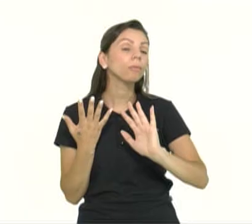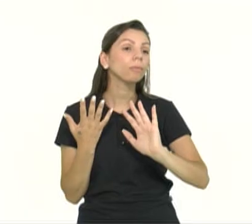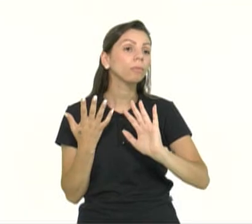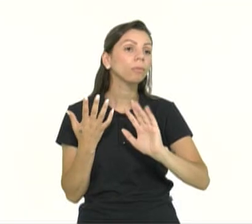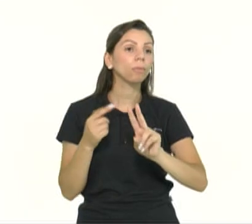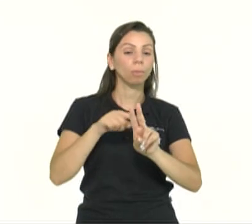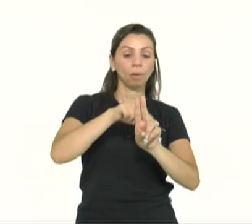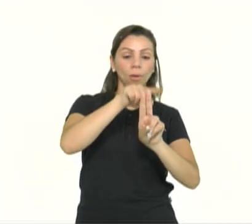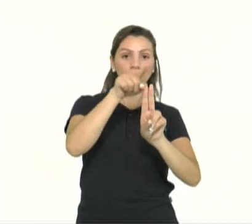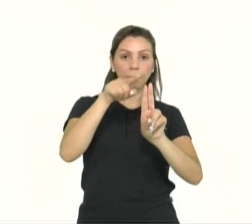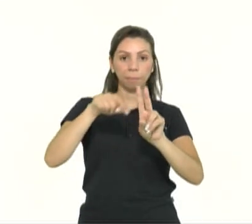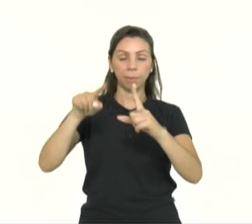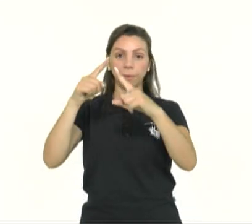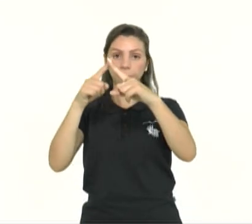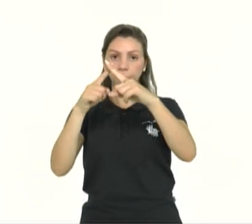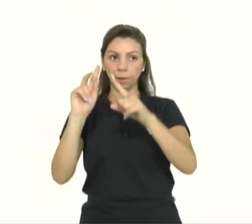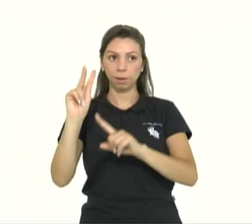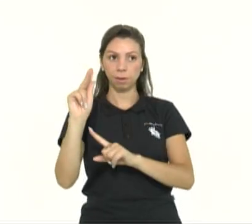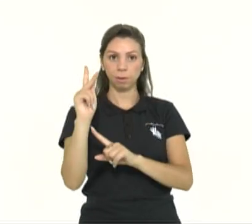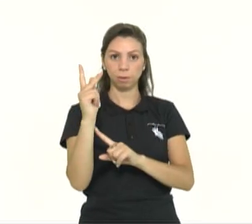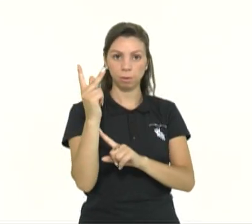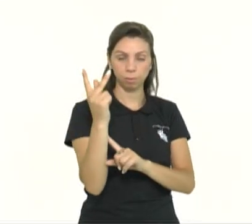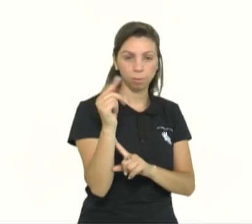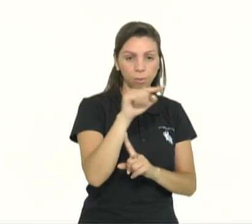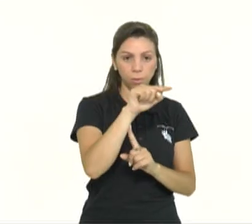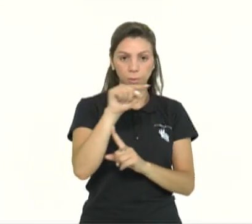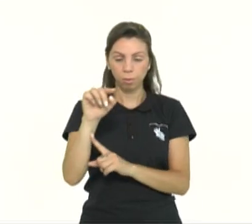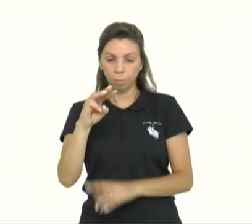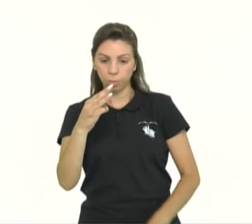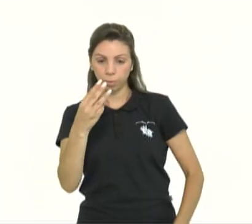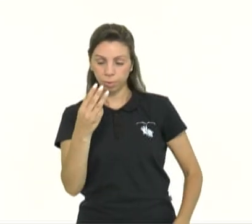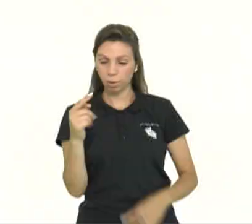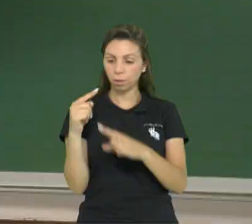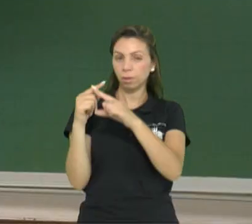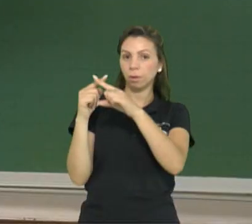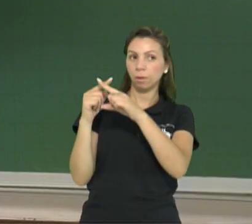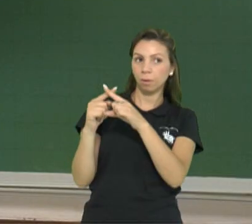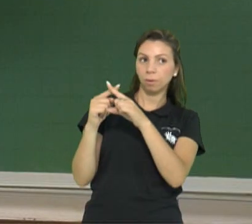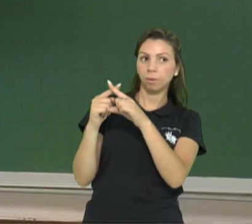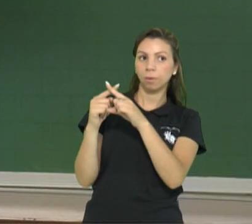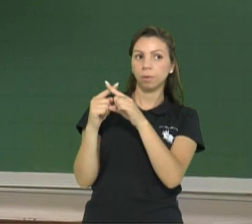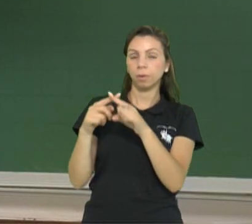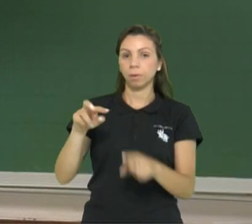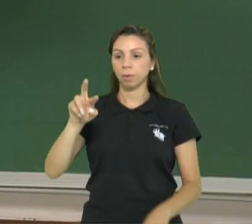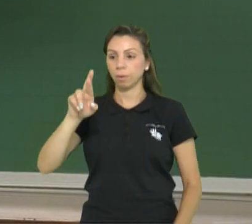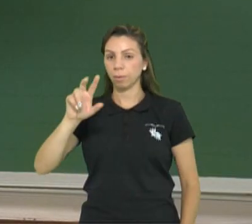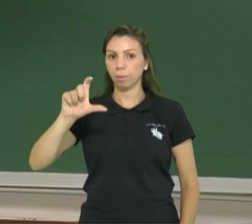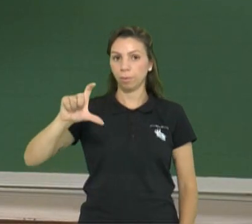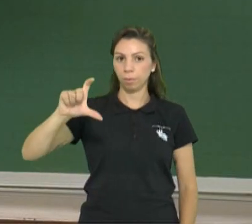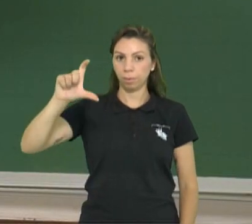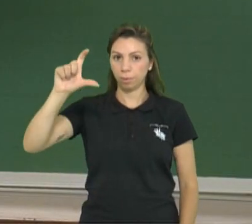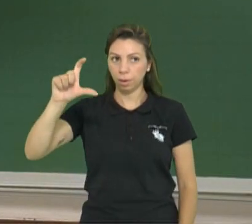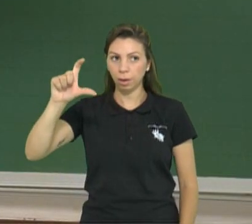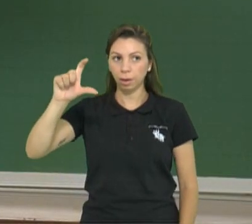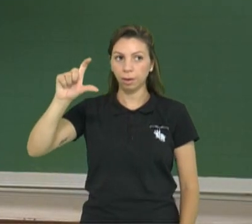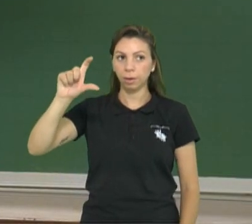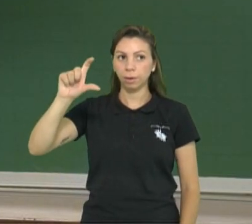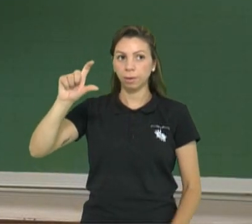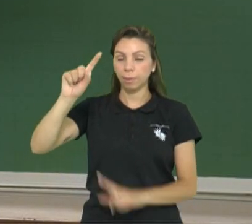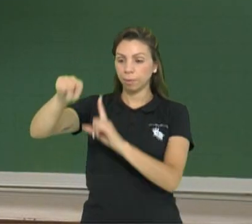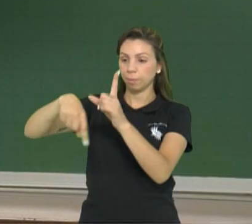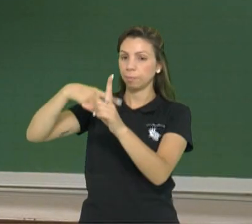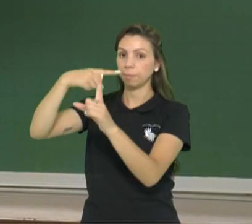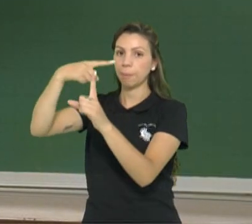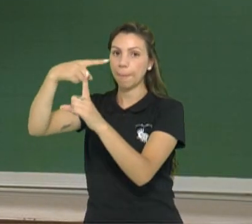Π vezes a altura sobre 3, que multiplica o raio maior mais o produto dos